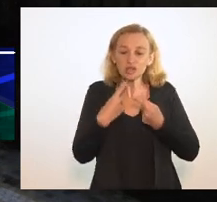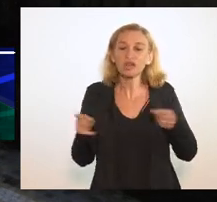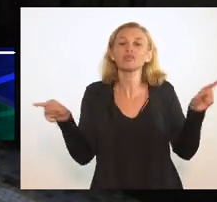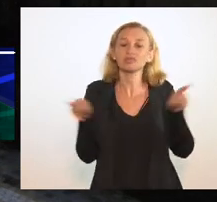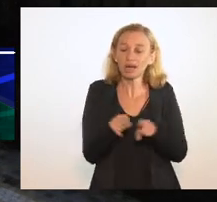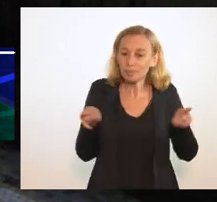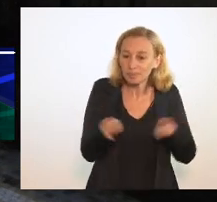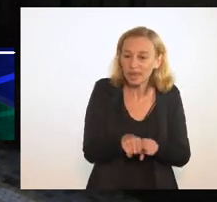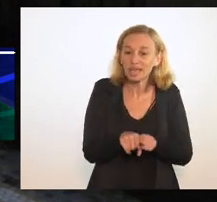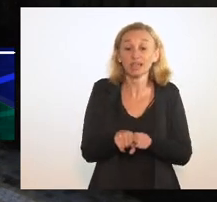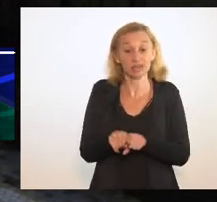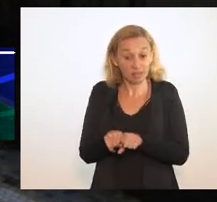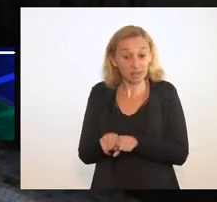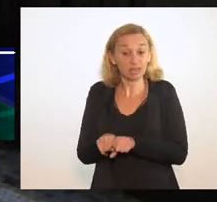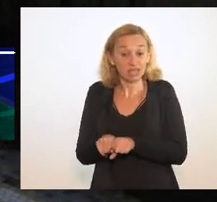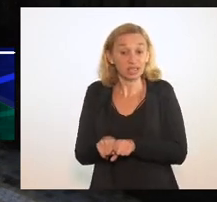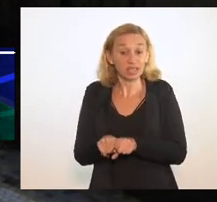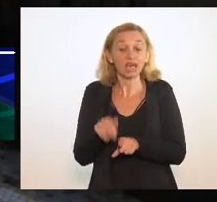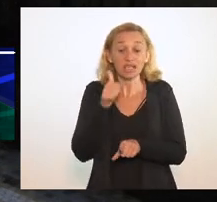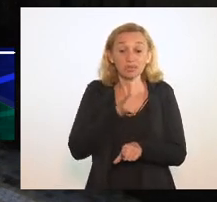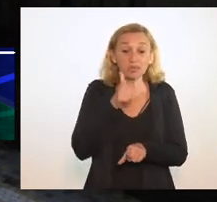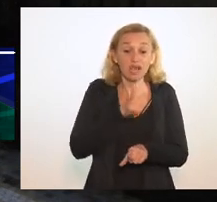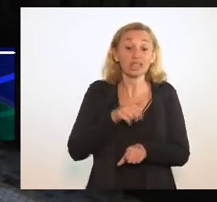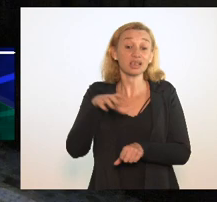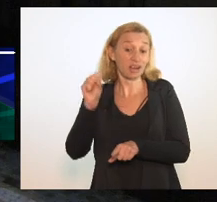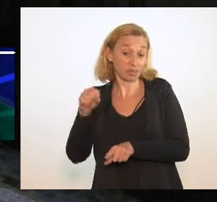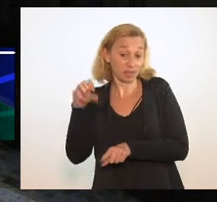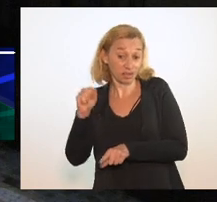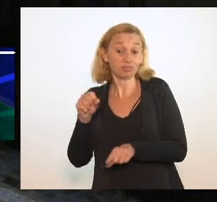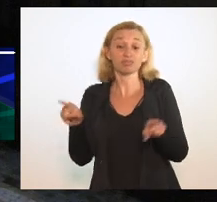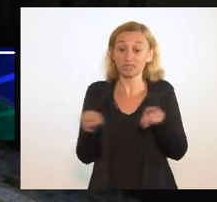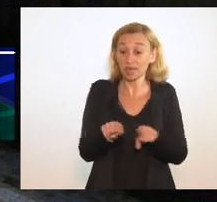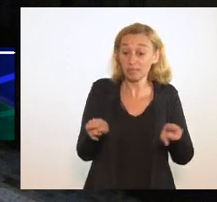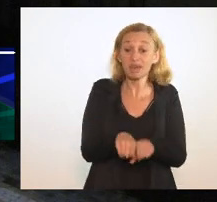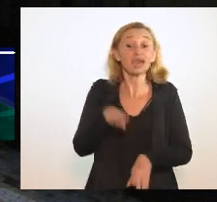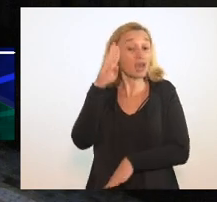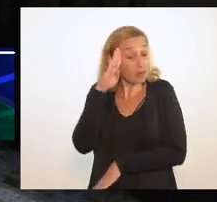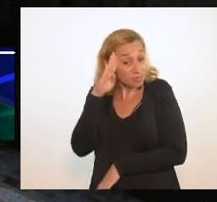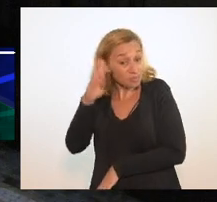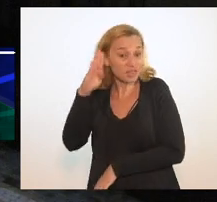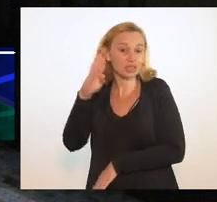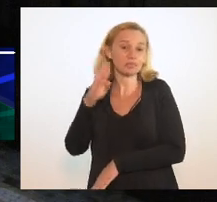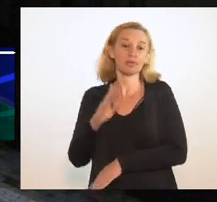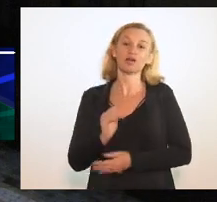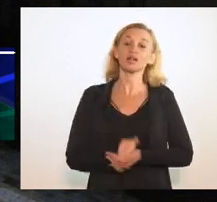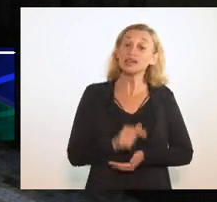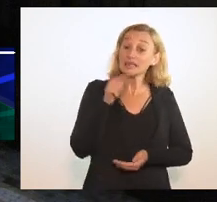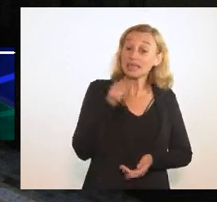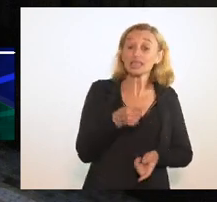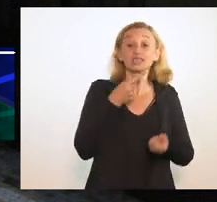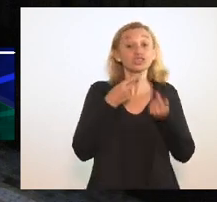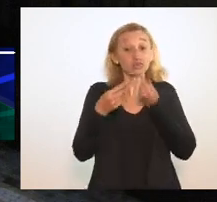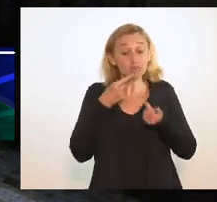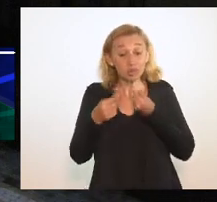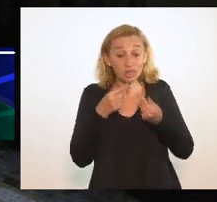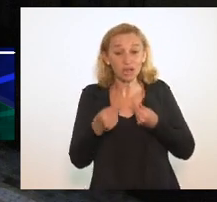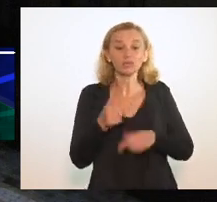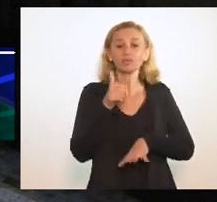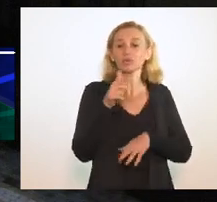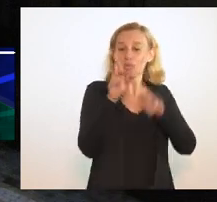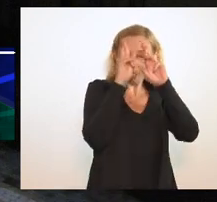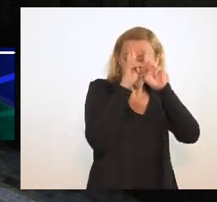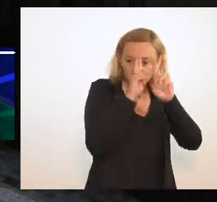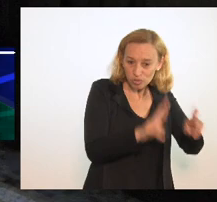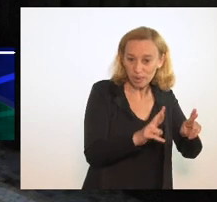leve em consideração as mulheres lésbicas. Então, é essencial que esse debate seja feito com